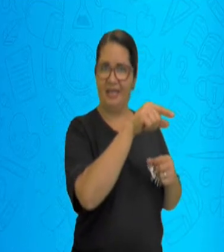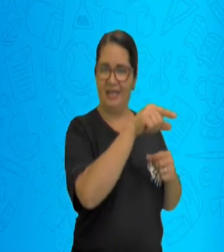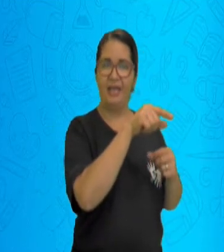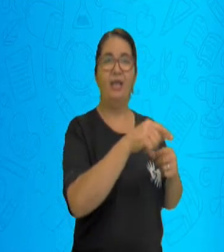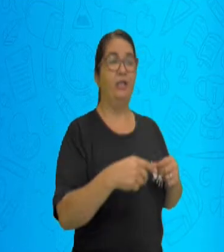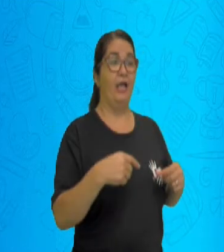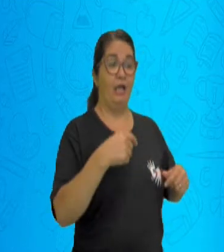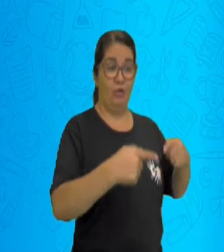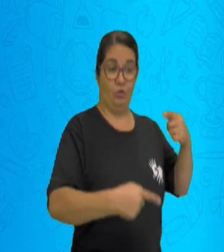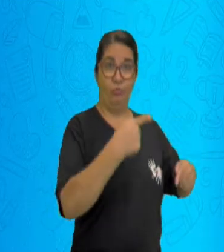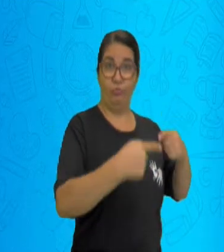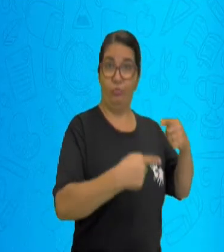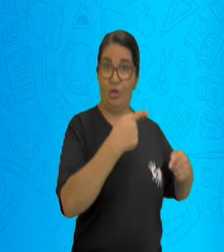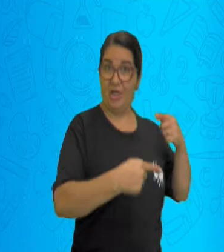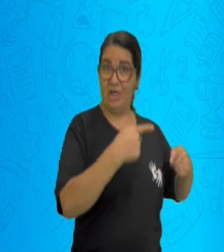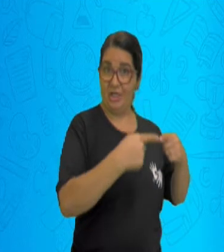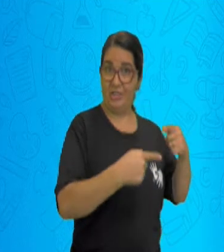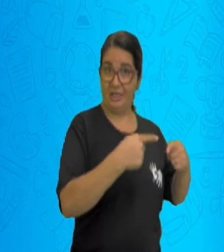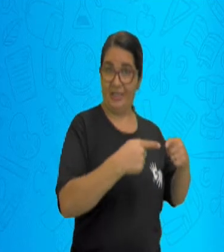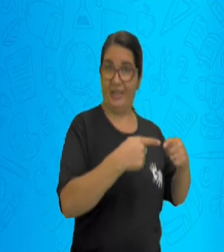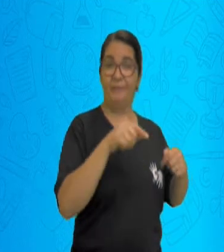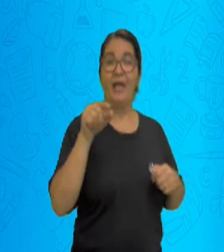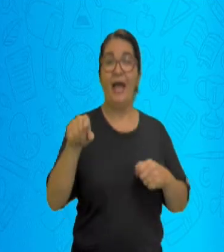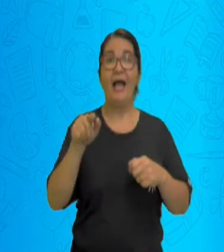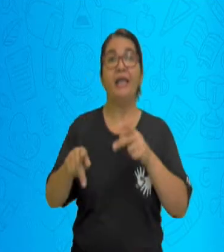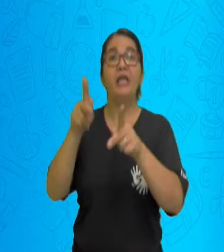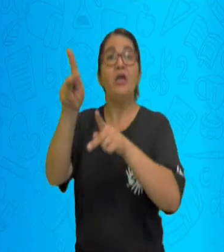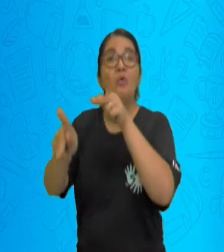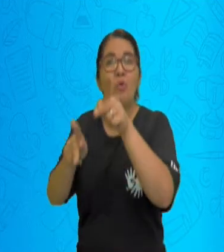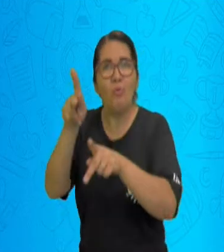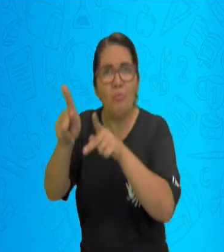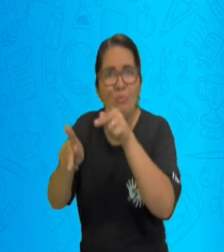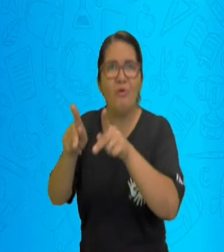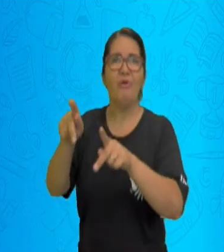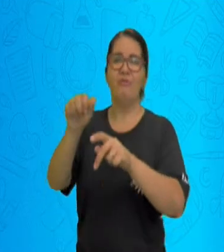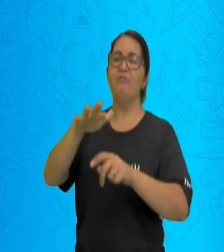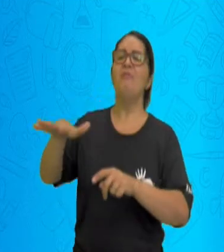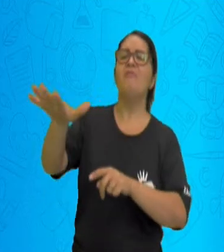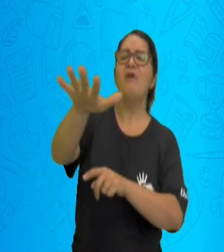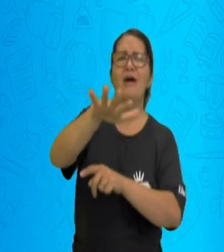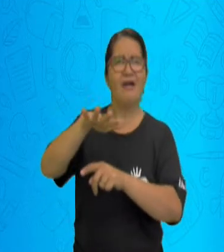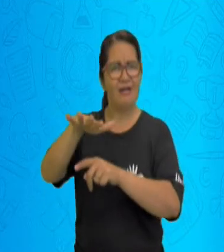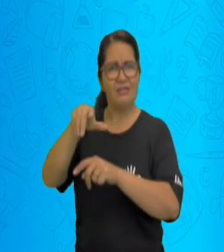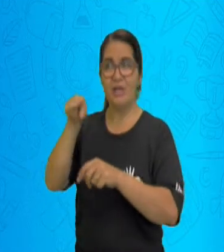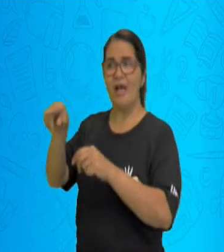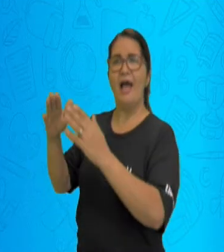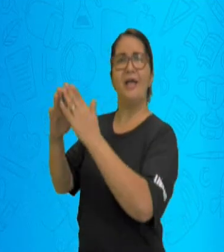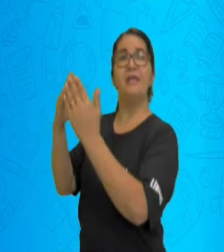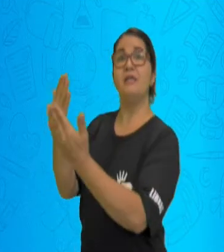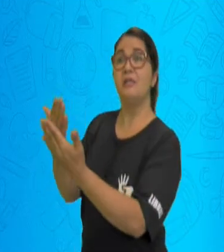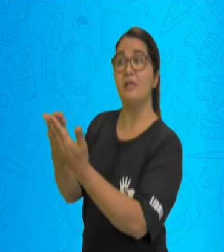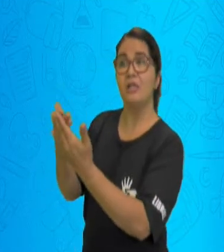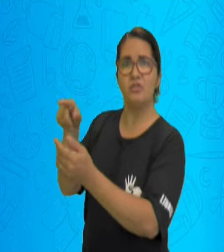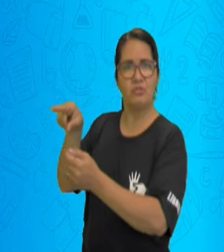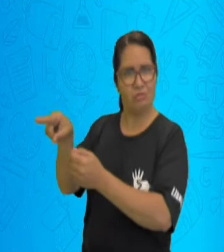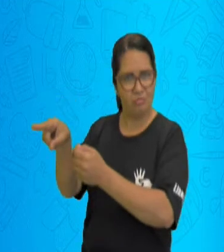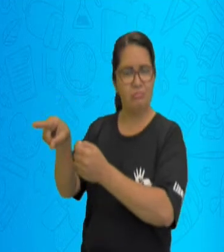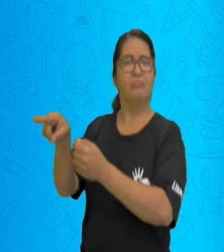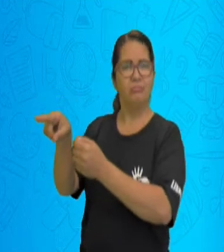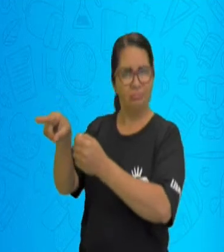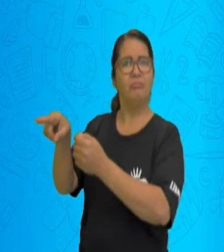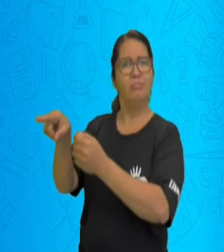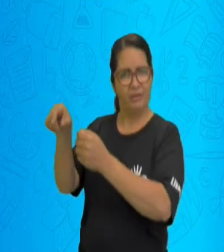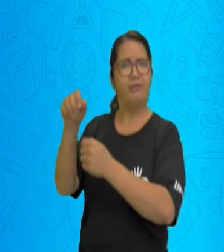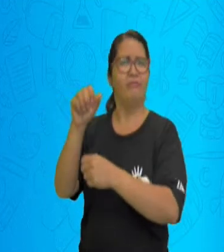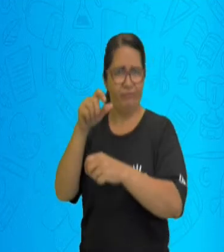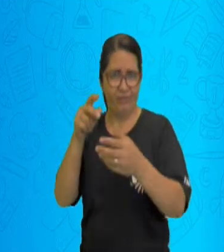públicos, reuniões de trabalho, entrevista de emprego. Ora, Você precisa se apresentar de maneira adequada,